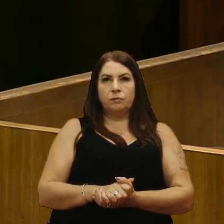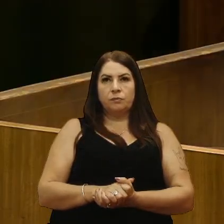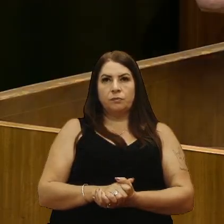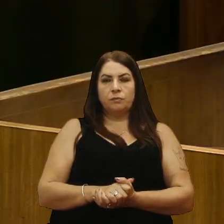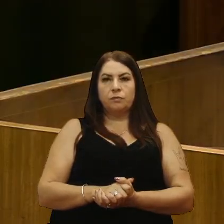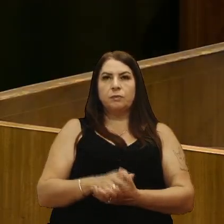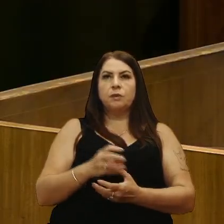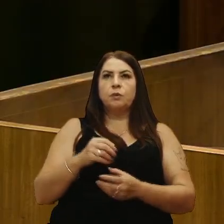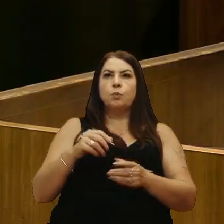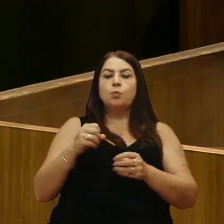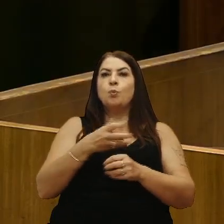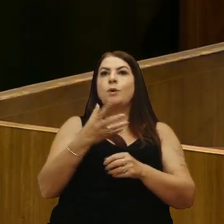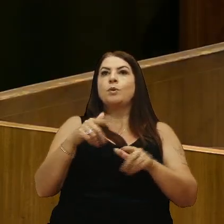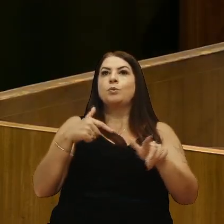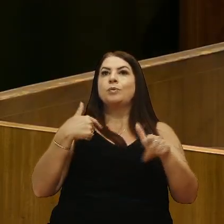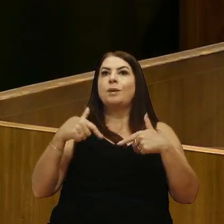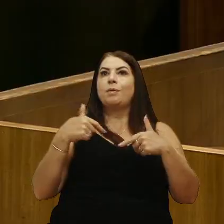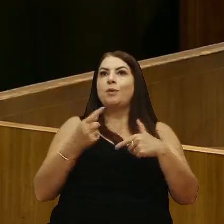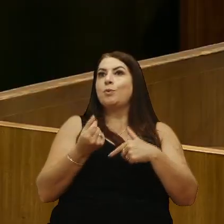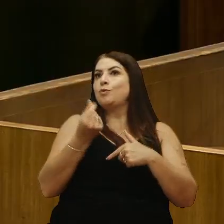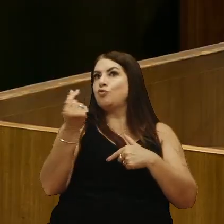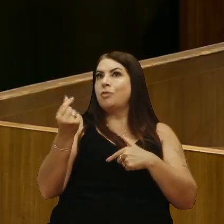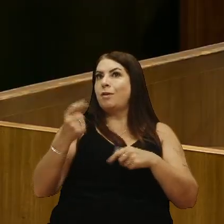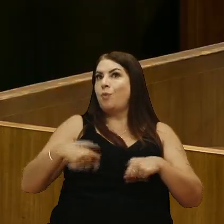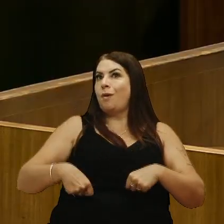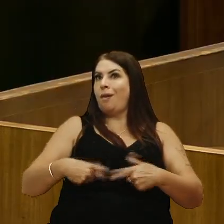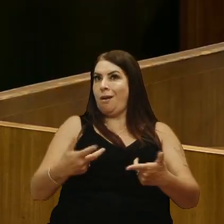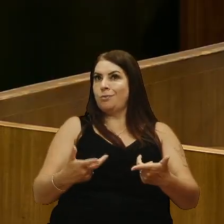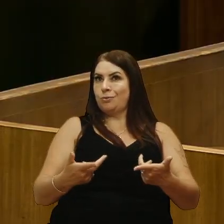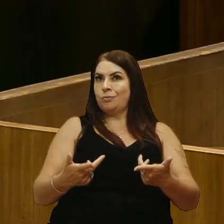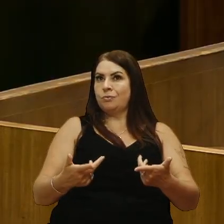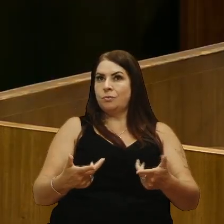Quanto trabalho, quanto dinheiro gasto.